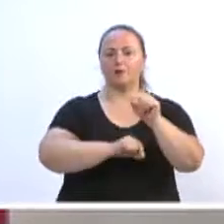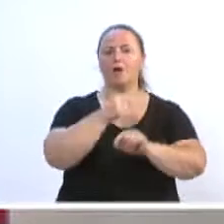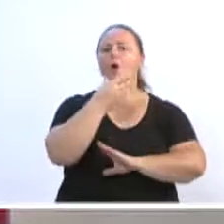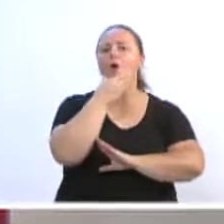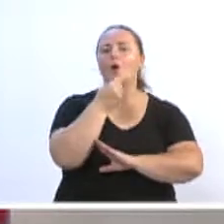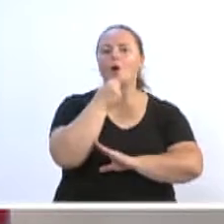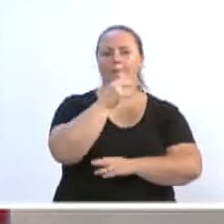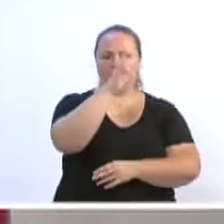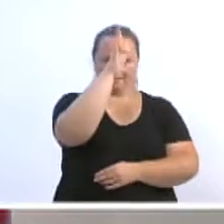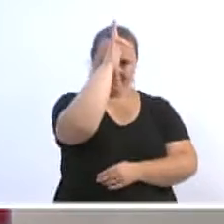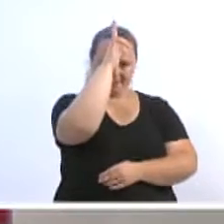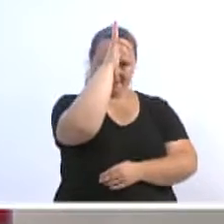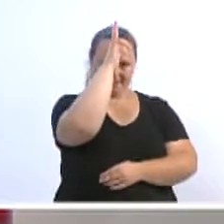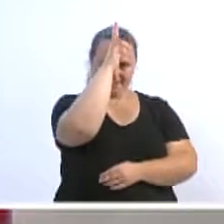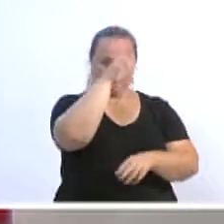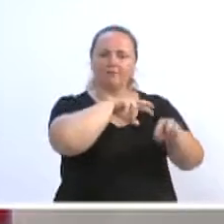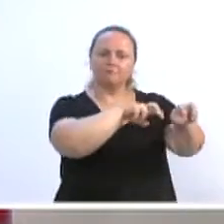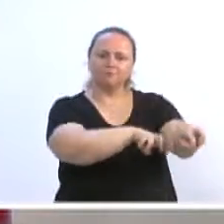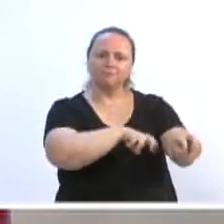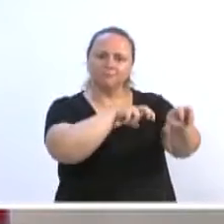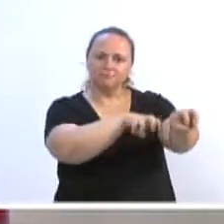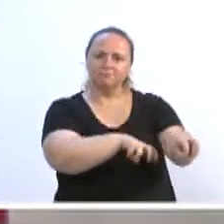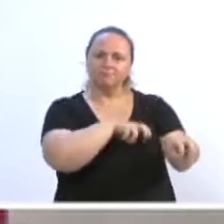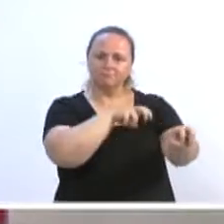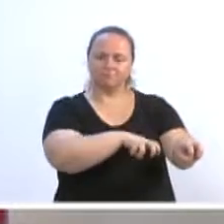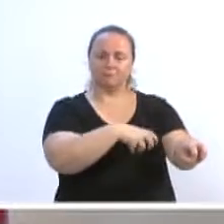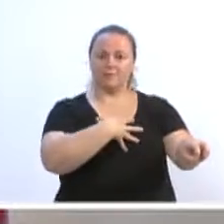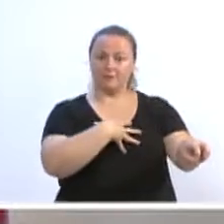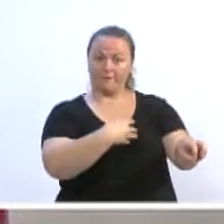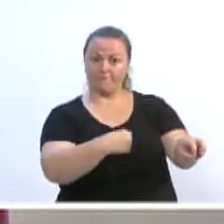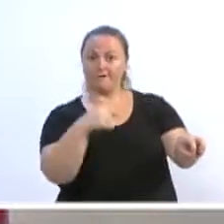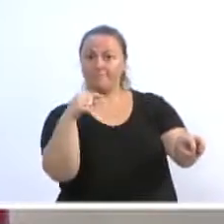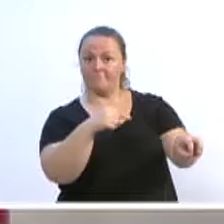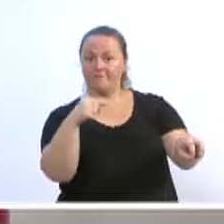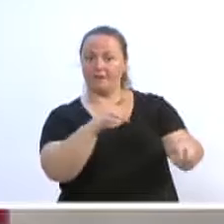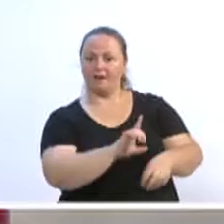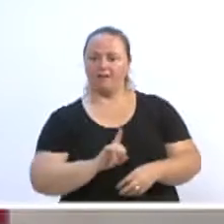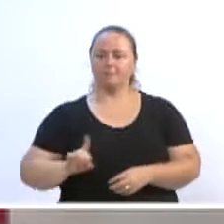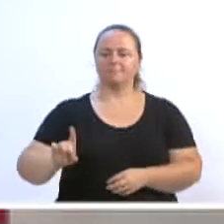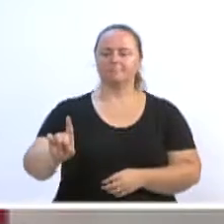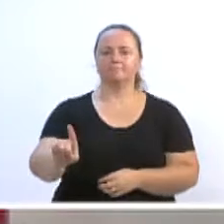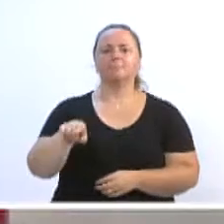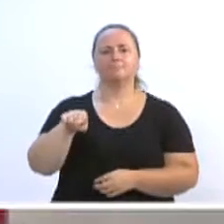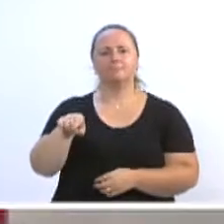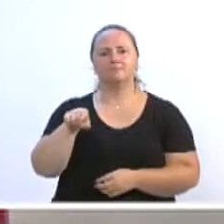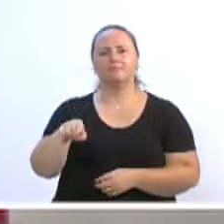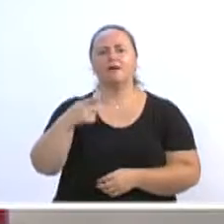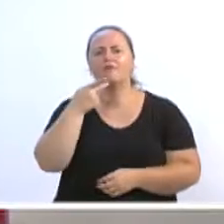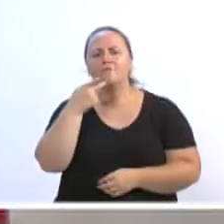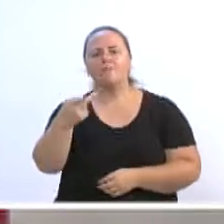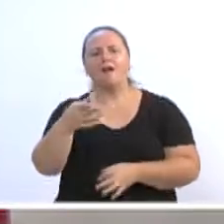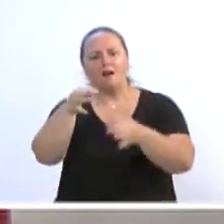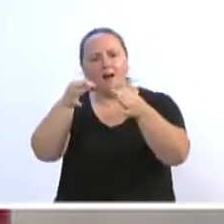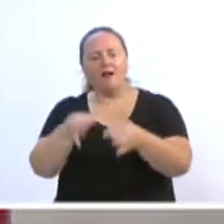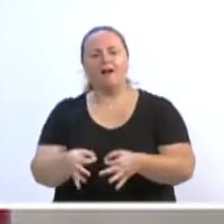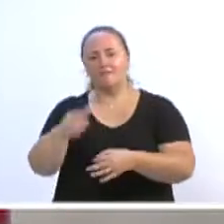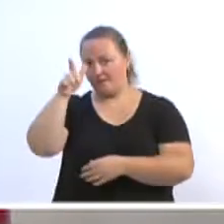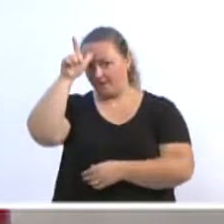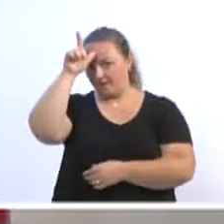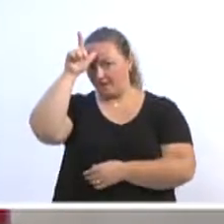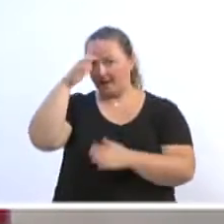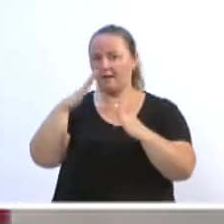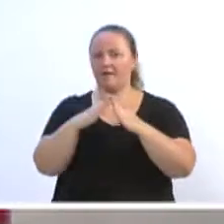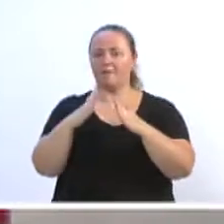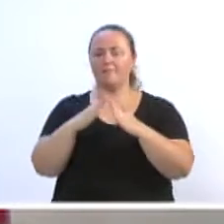Vila Itopava, que entrou no programa Entra 21, já falava alemão em casa, em pouco tempo estava trabalhando